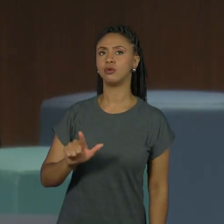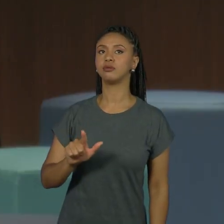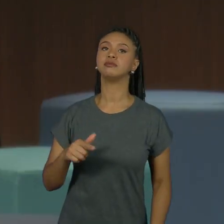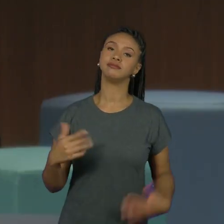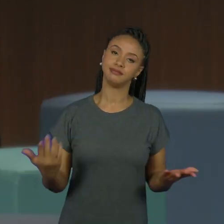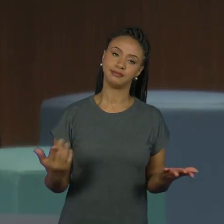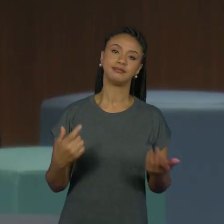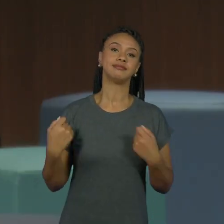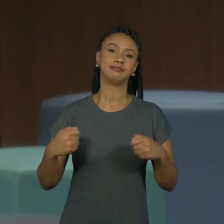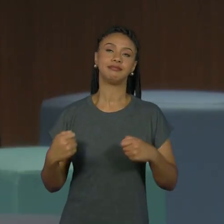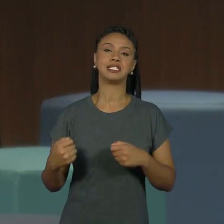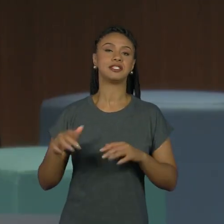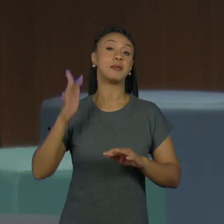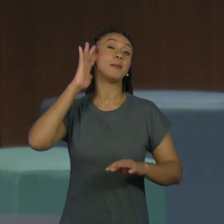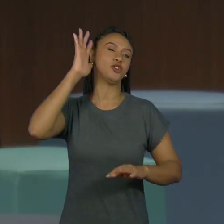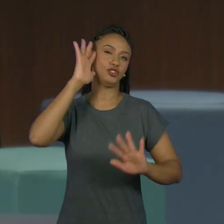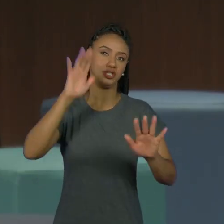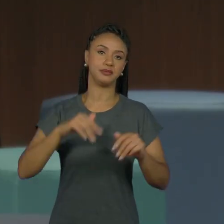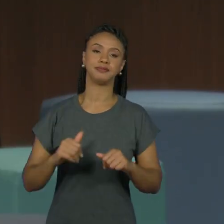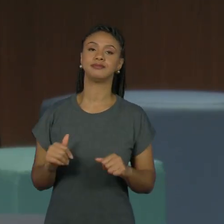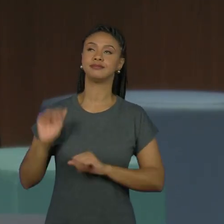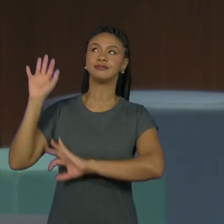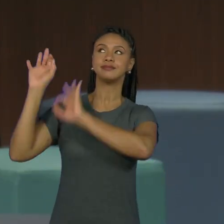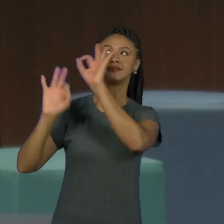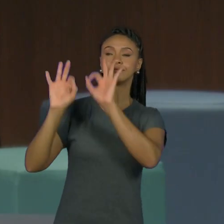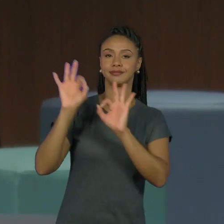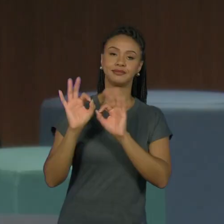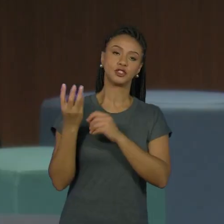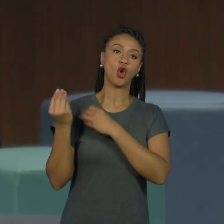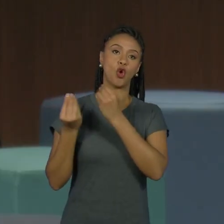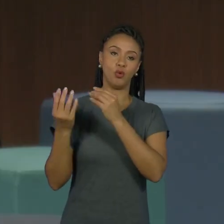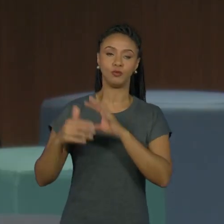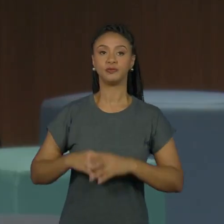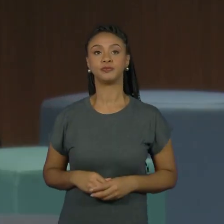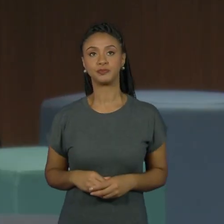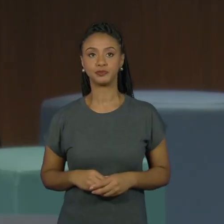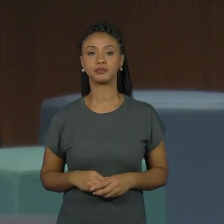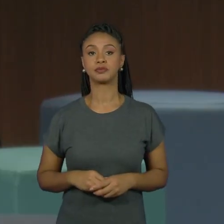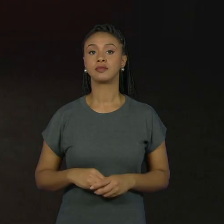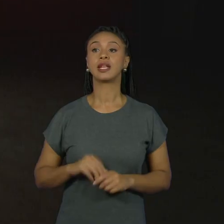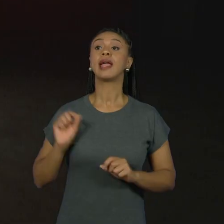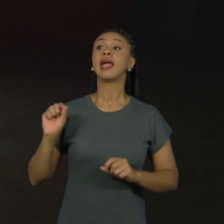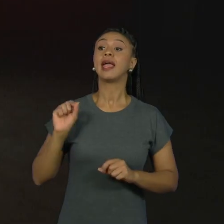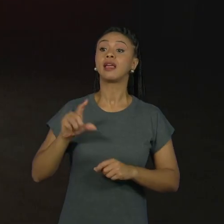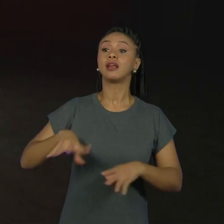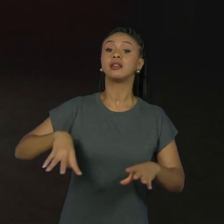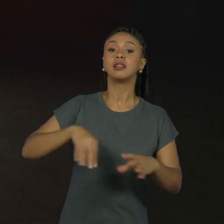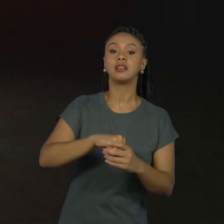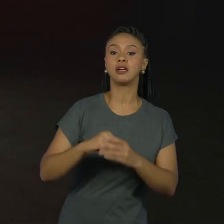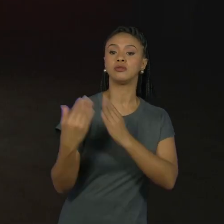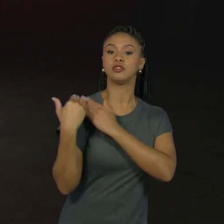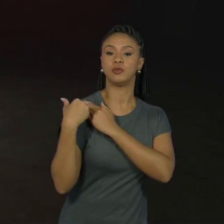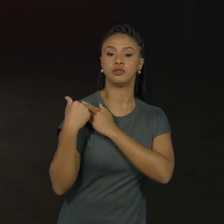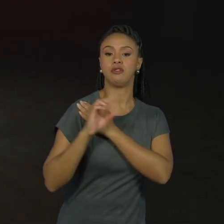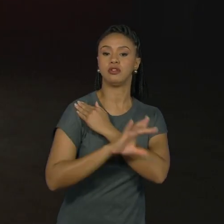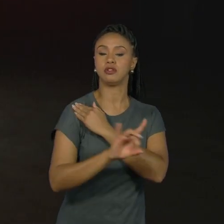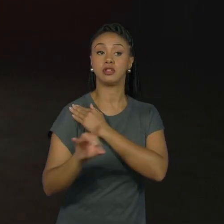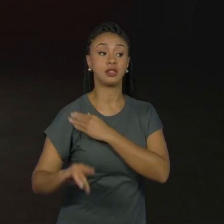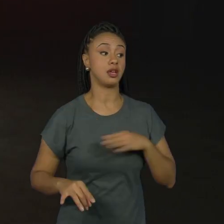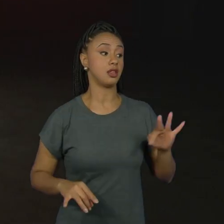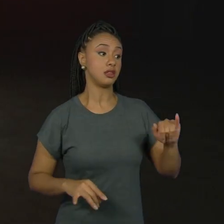faz a combinação, vamos imaginar assim, né, com a estrutura organizacional, as pessoas que estão envolvidas e os subsistemas de